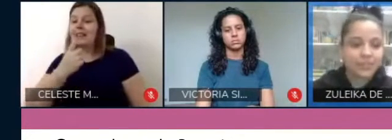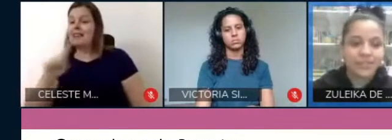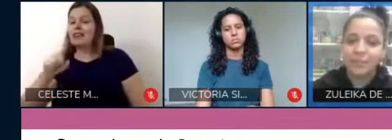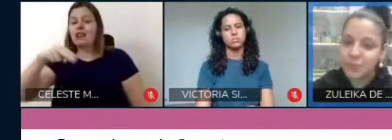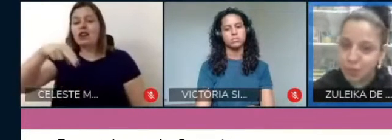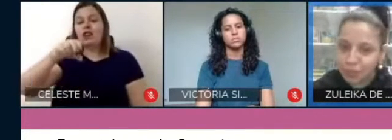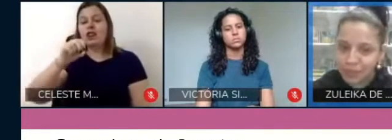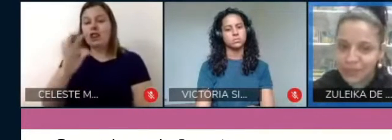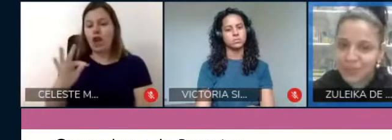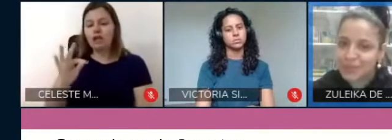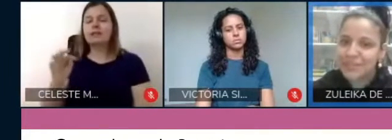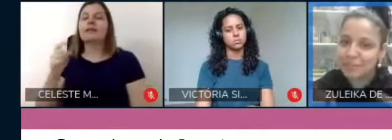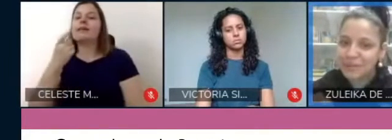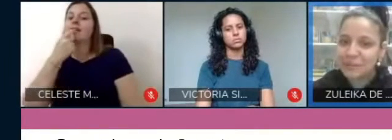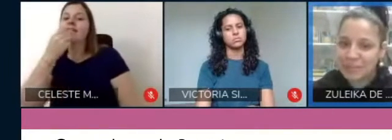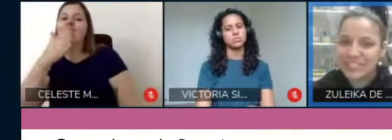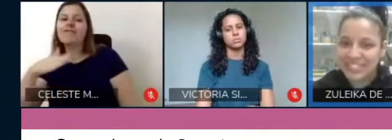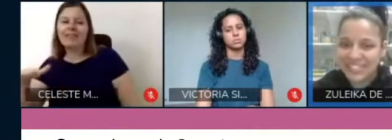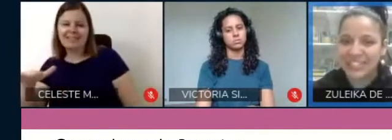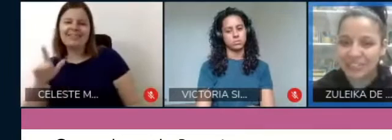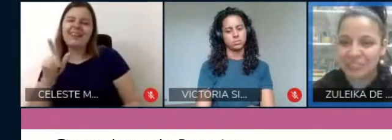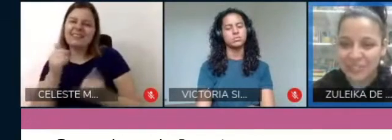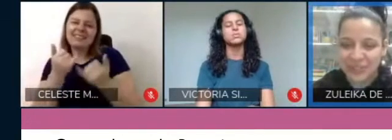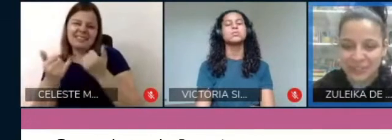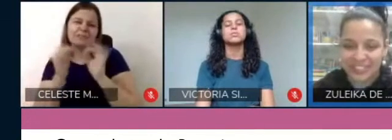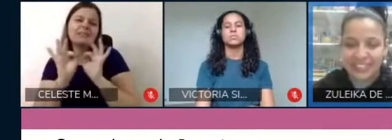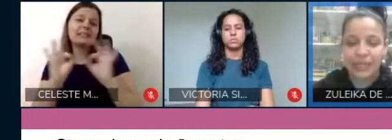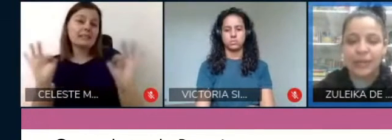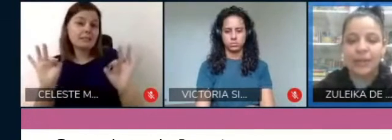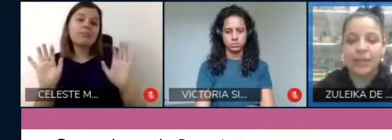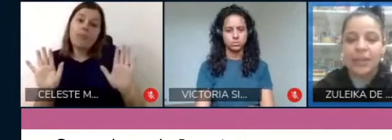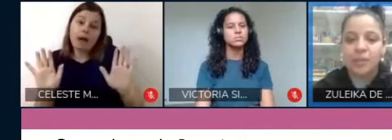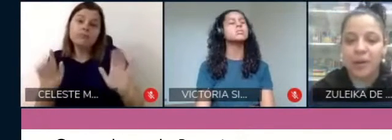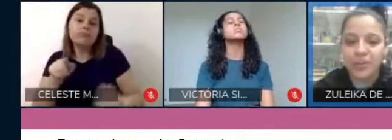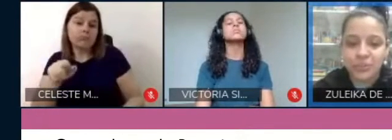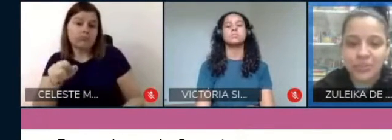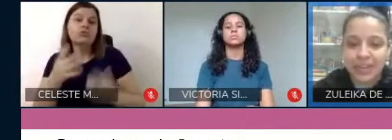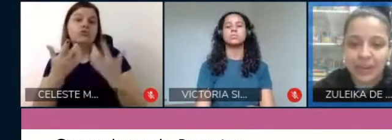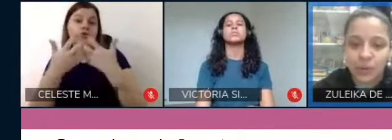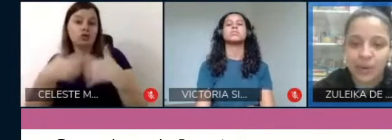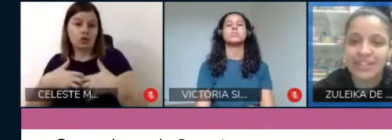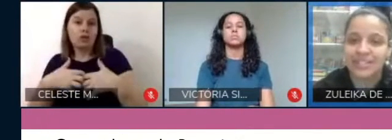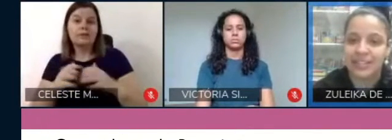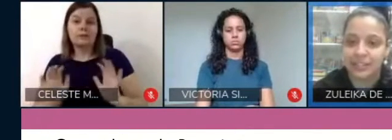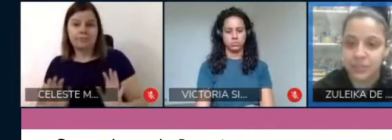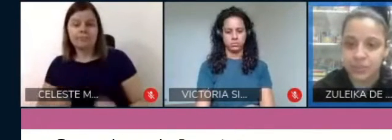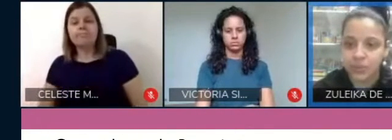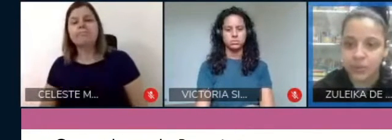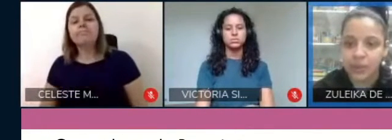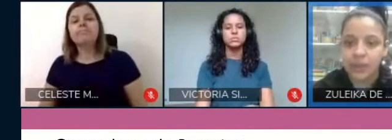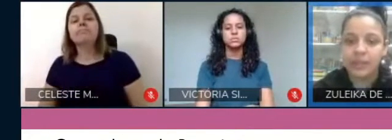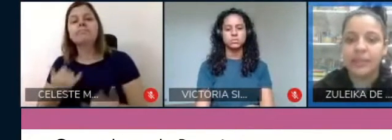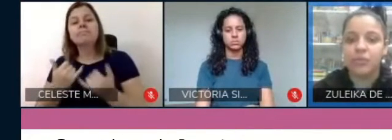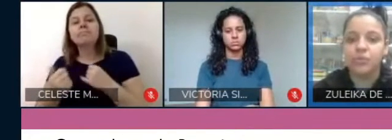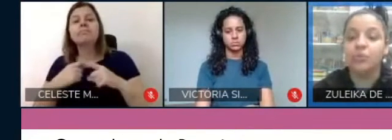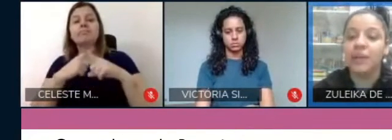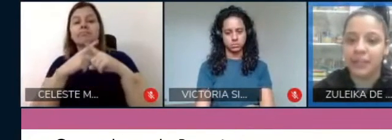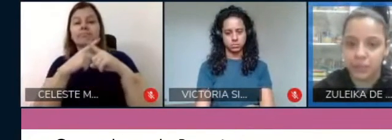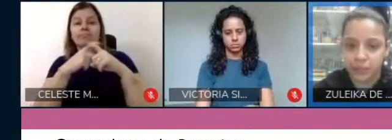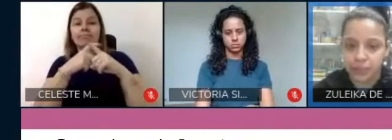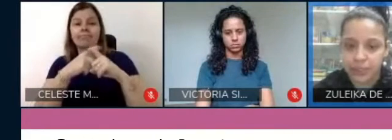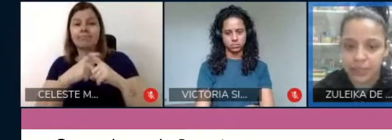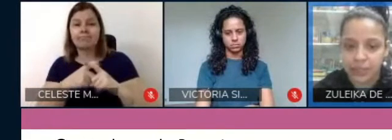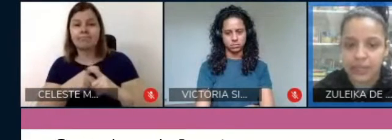quero. São exemplos bobinhos, mas é mais ou menos assim que funciona. Eu posso usar o asterisco, que